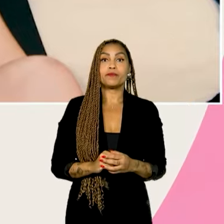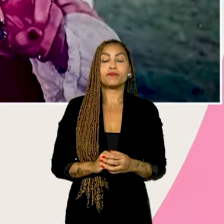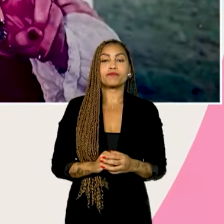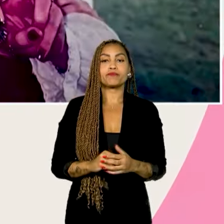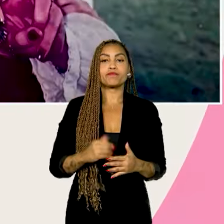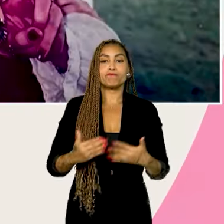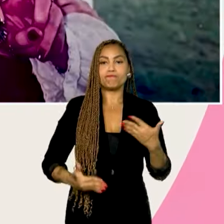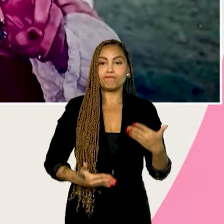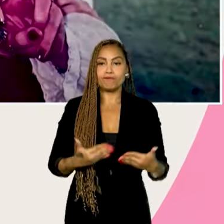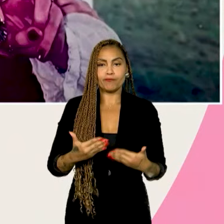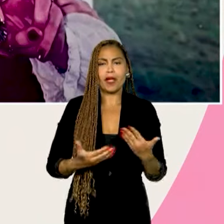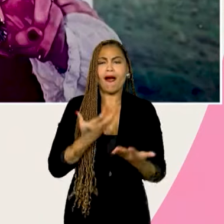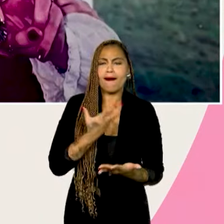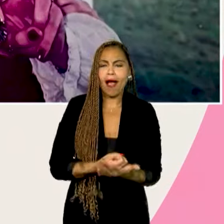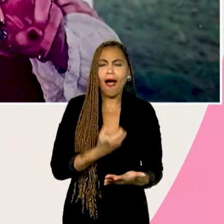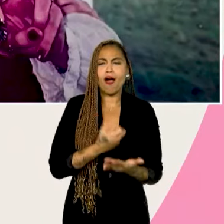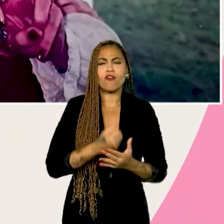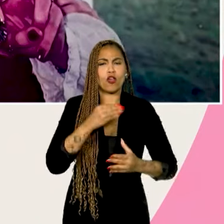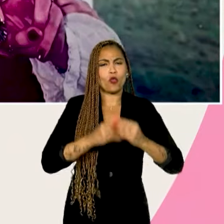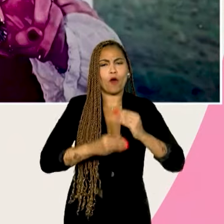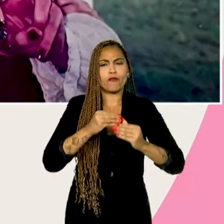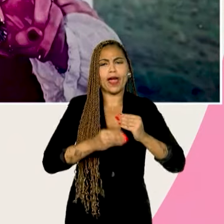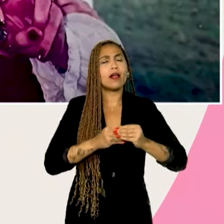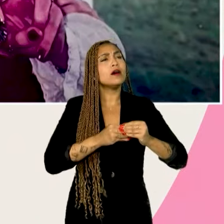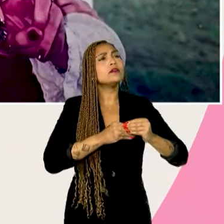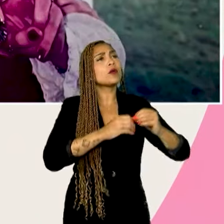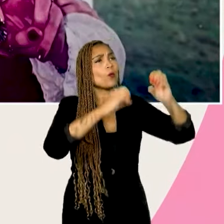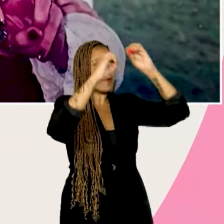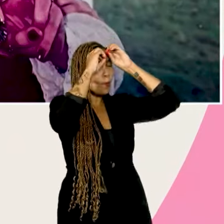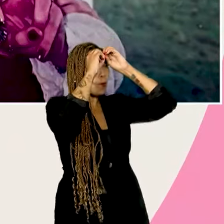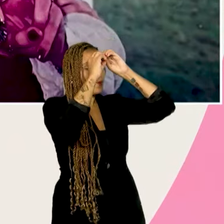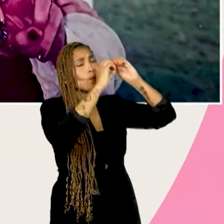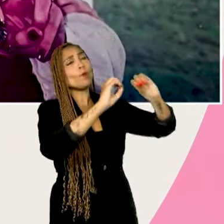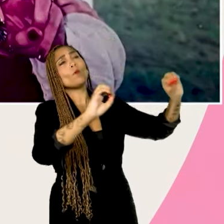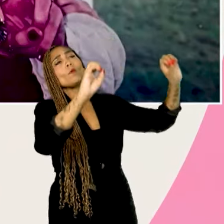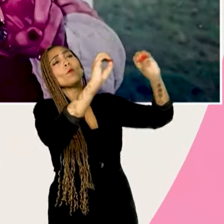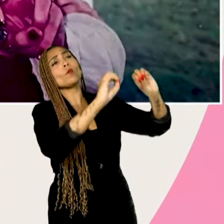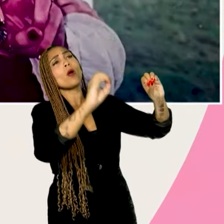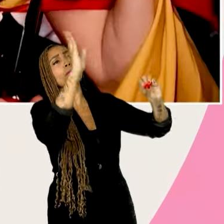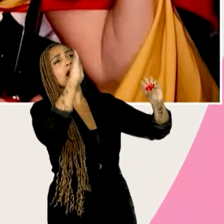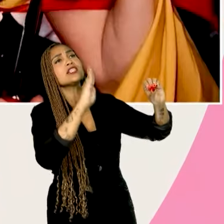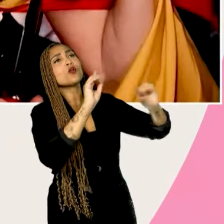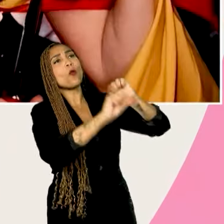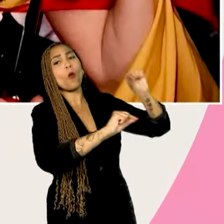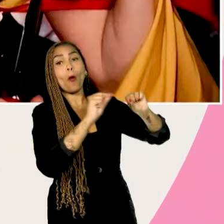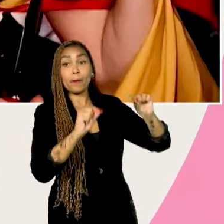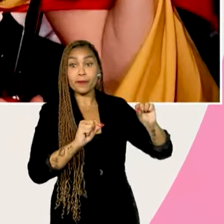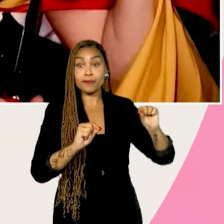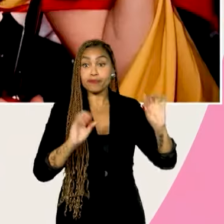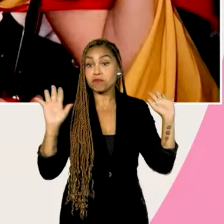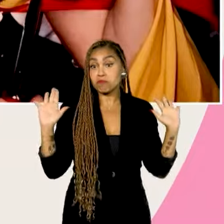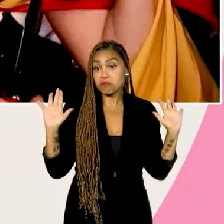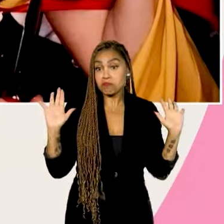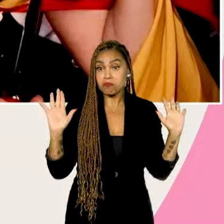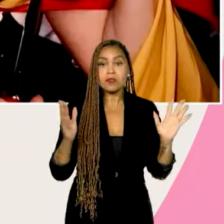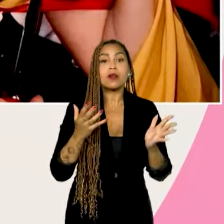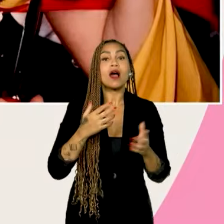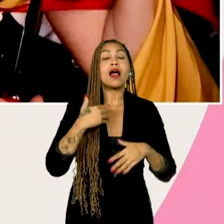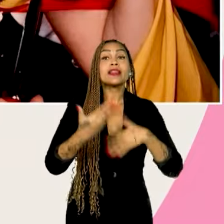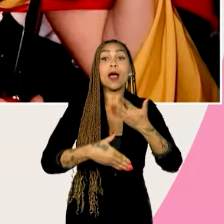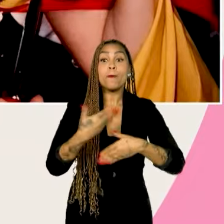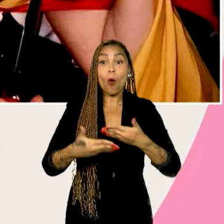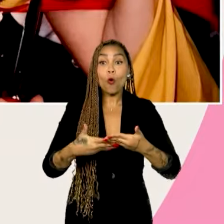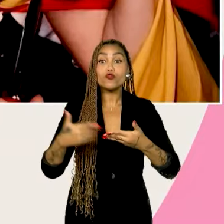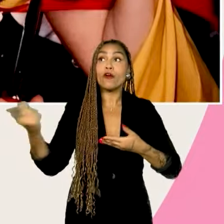fazer, gravando a novela, a gente não sabia nada do que estava acontecendo. Quando a gente chegou para gravar os primeiros programas de anúncio... Aqui